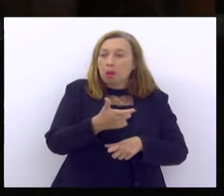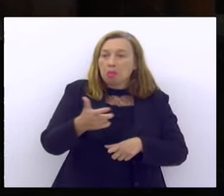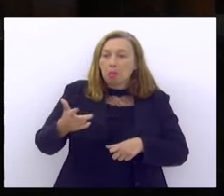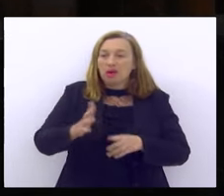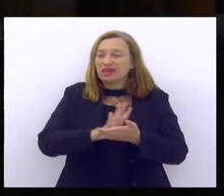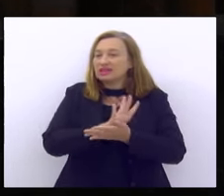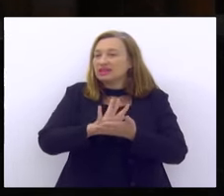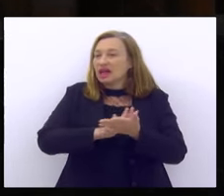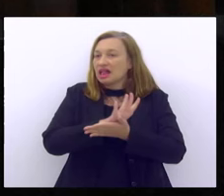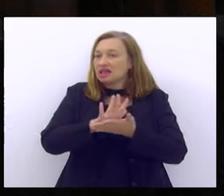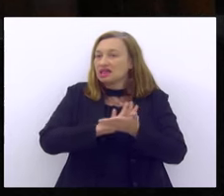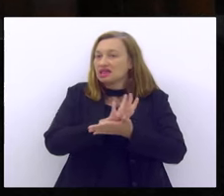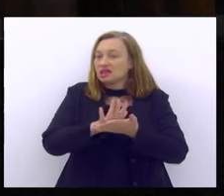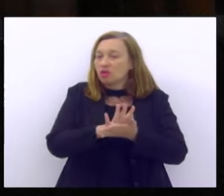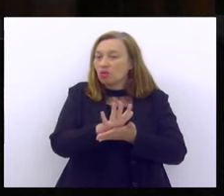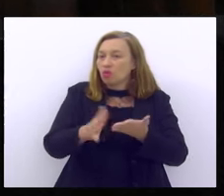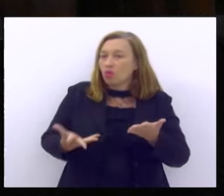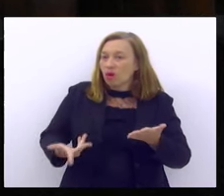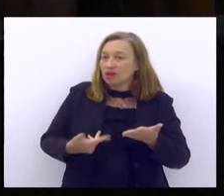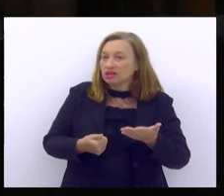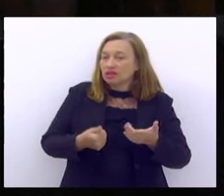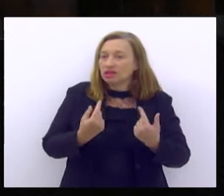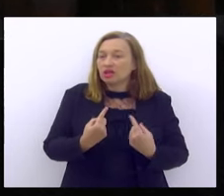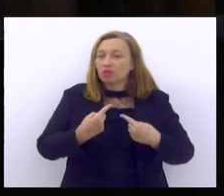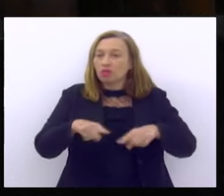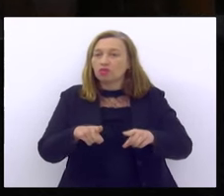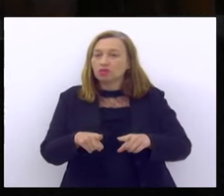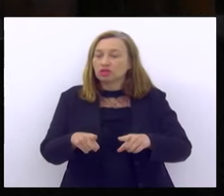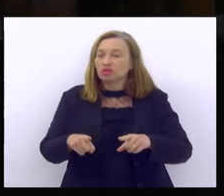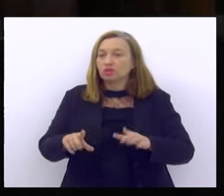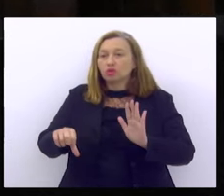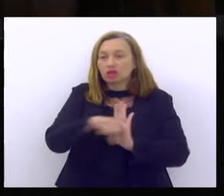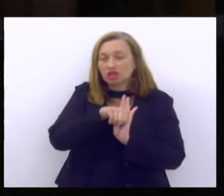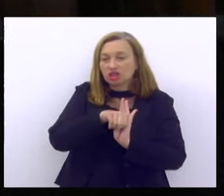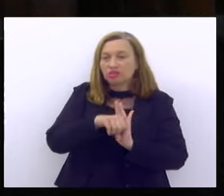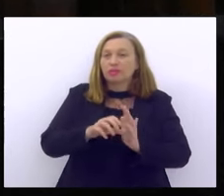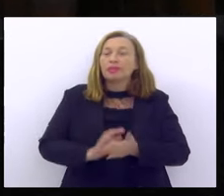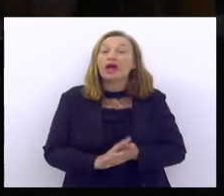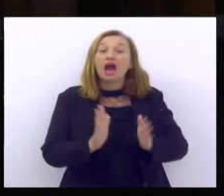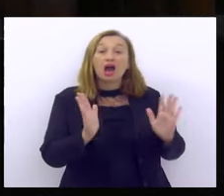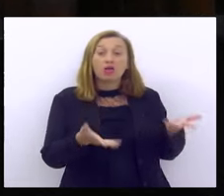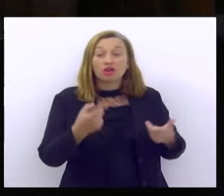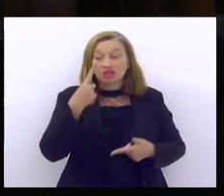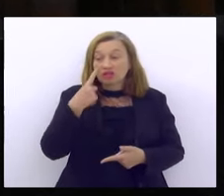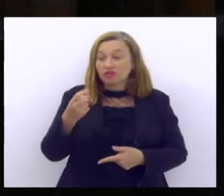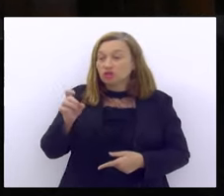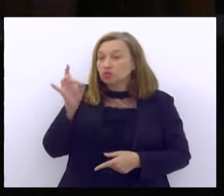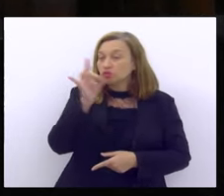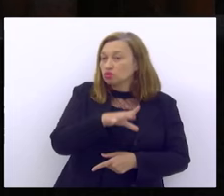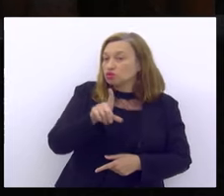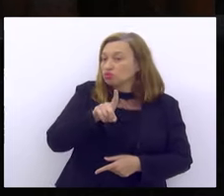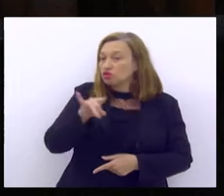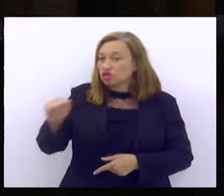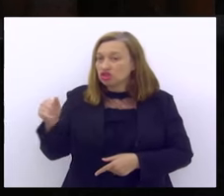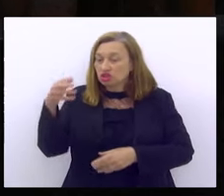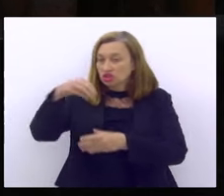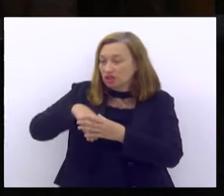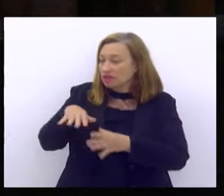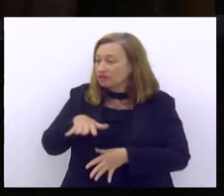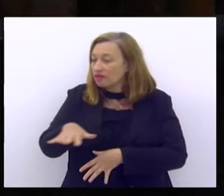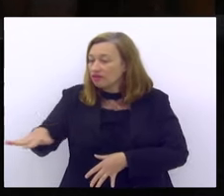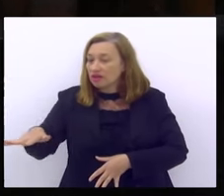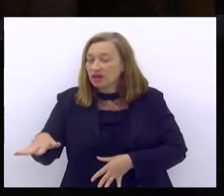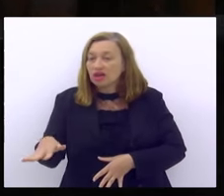Operação eficiente no combate ao crime organizado. Agora, o que a gente está vendo nos últimos dias nas favelas, as cenas